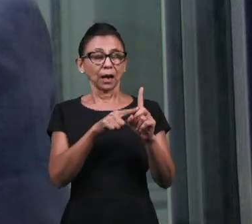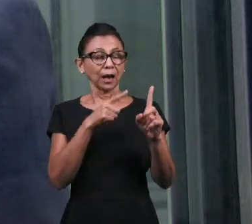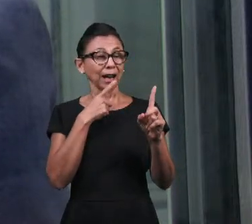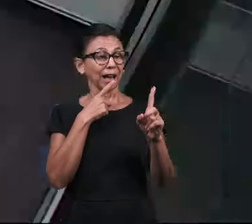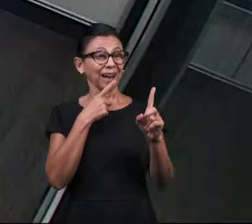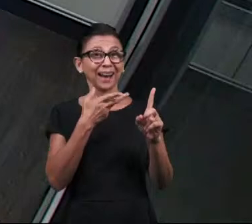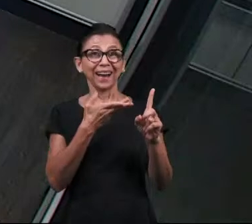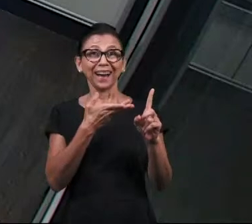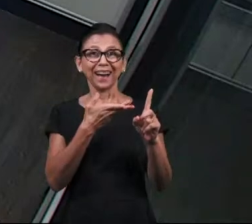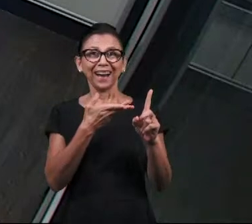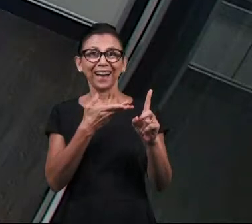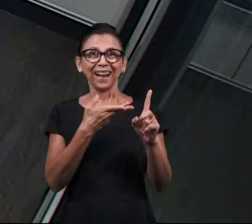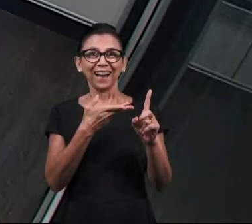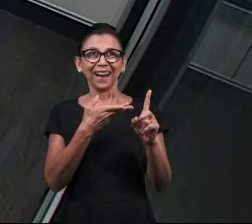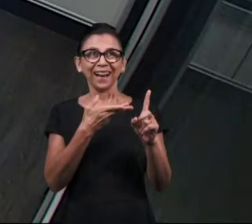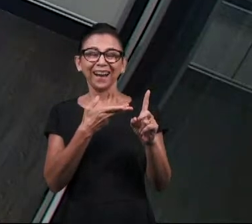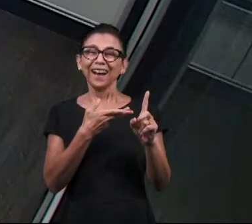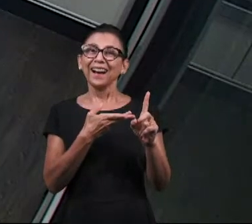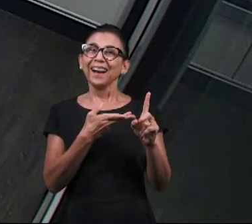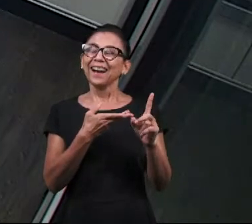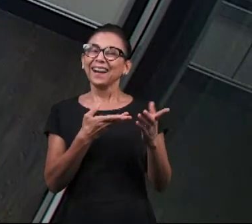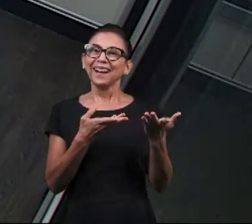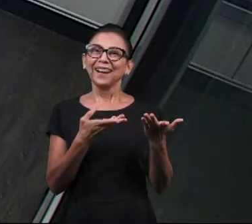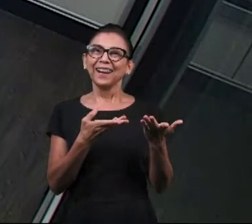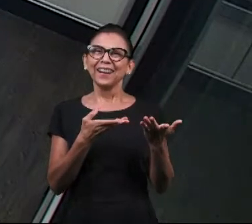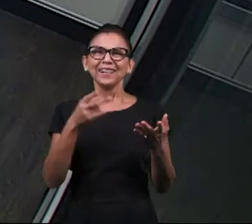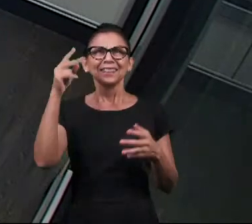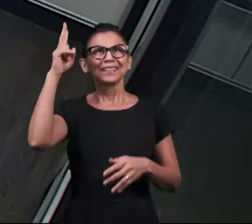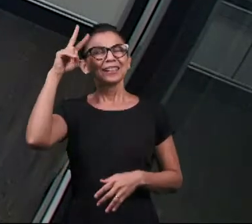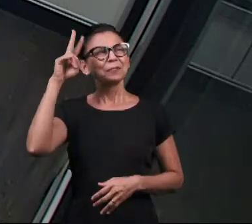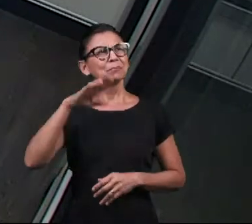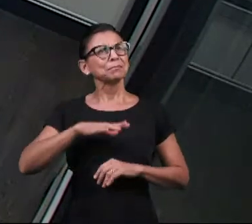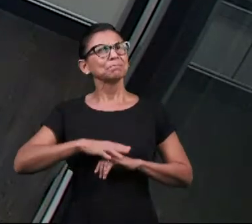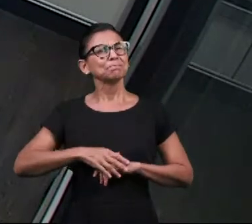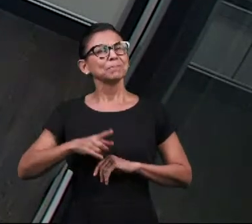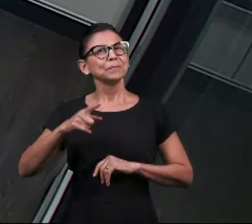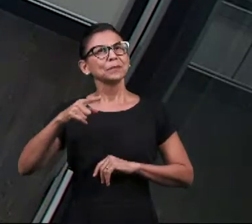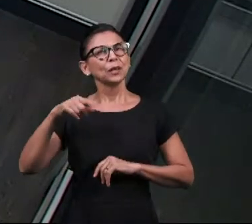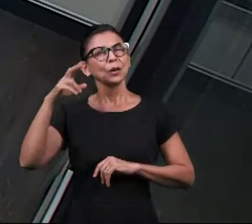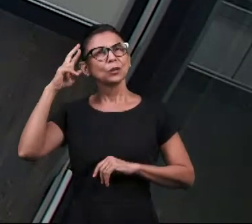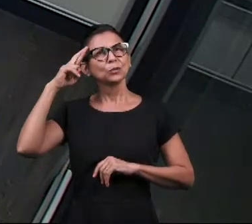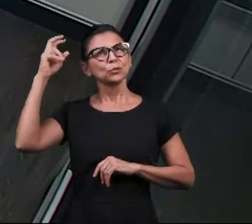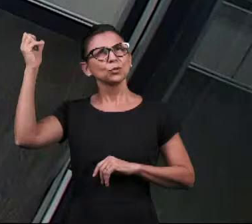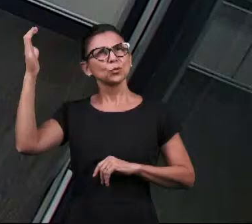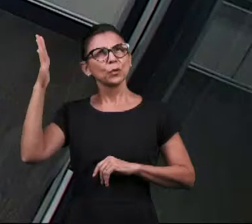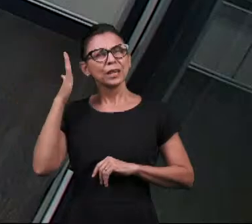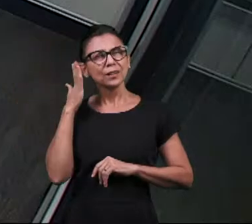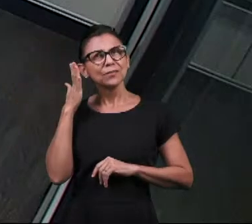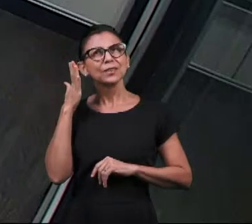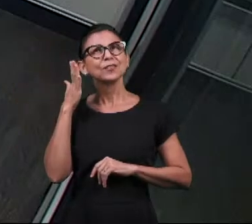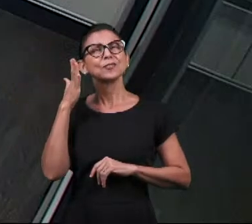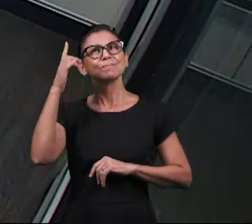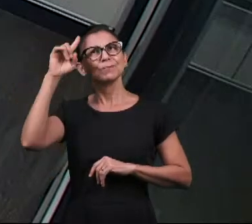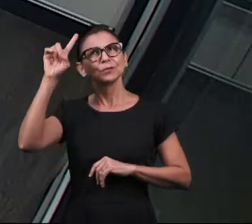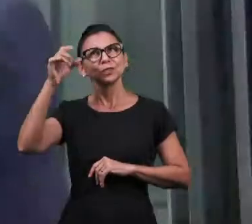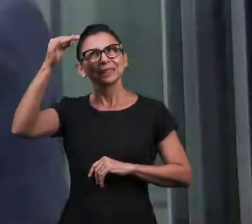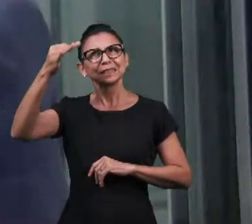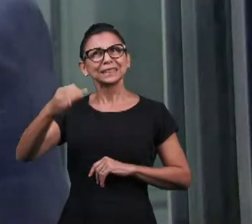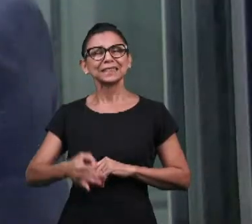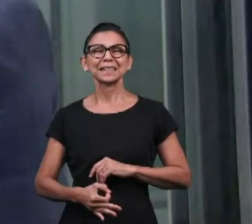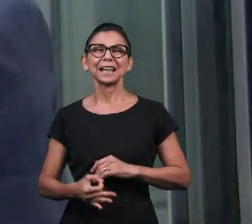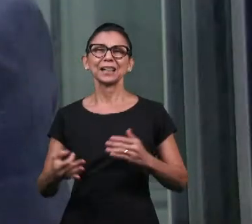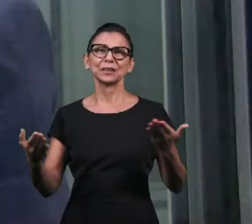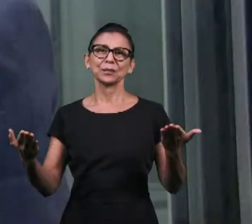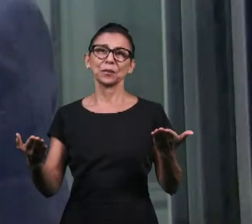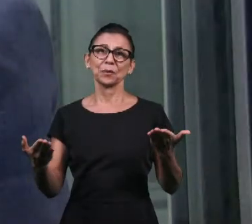de entender que no dia marcado, na oração feita, Deus ouviu o nosso clamor. A minha mulher era estéril. E